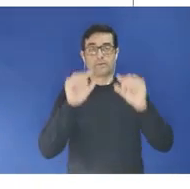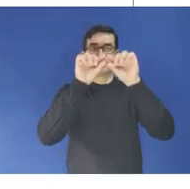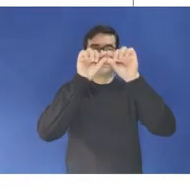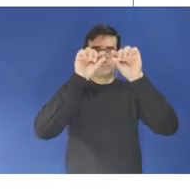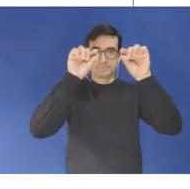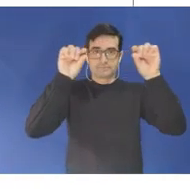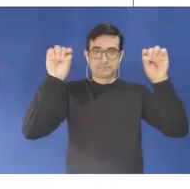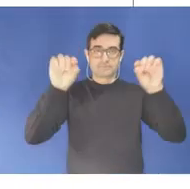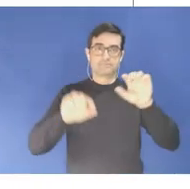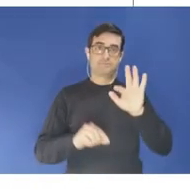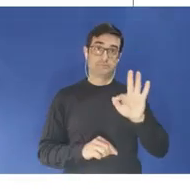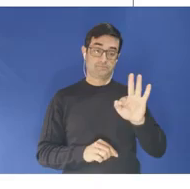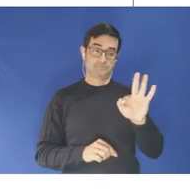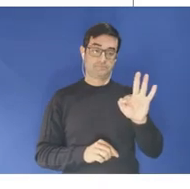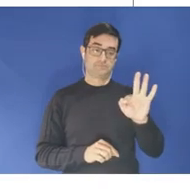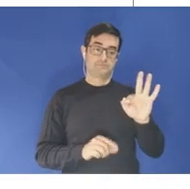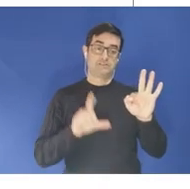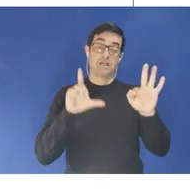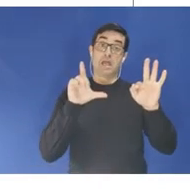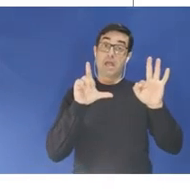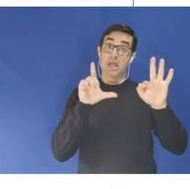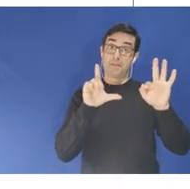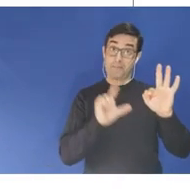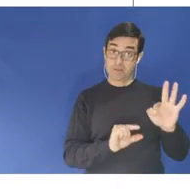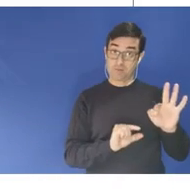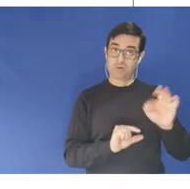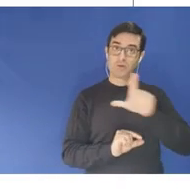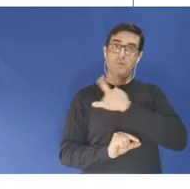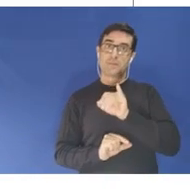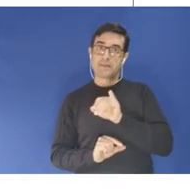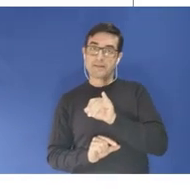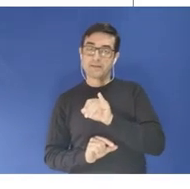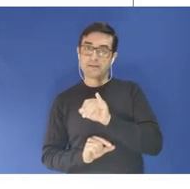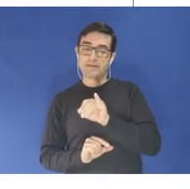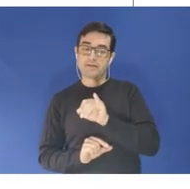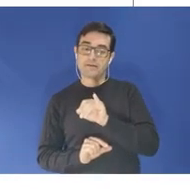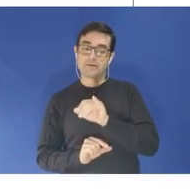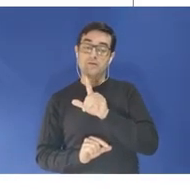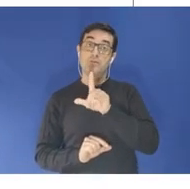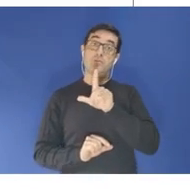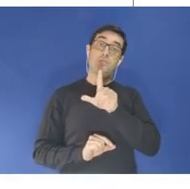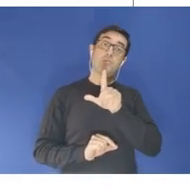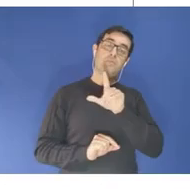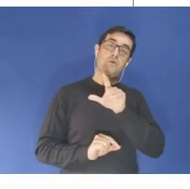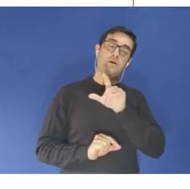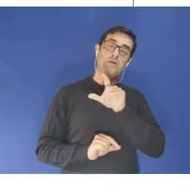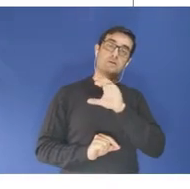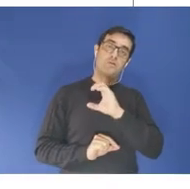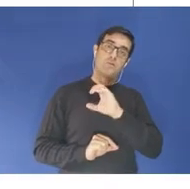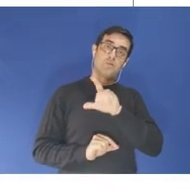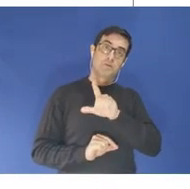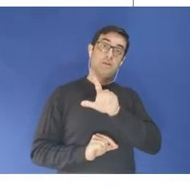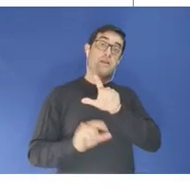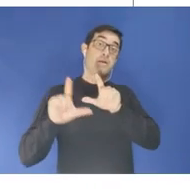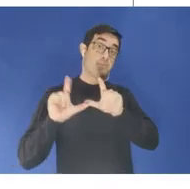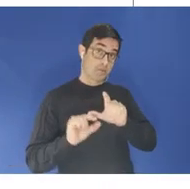mesmo período, o flúor, né, é menor do que o lítio. Mas o flúor também é menor que o cloro.